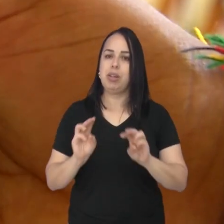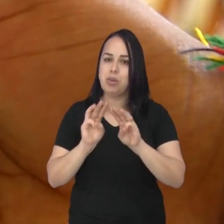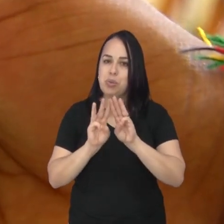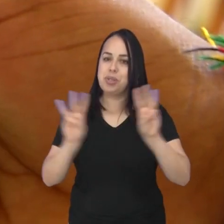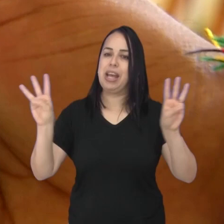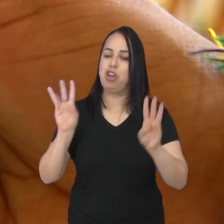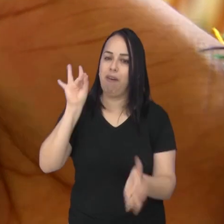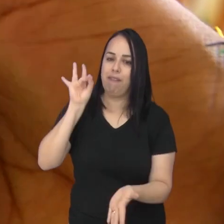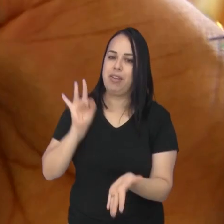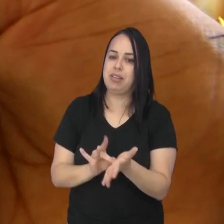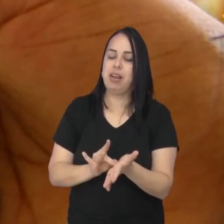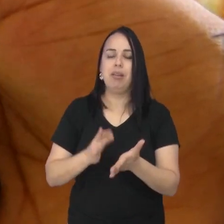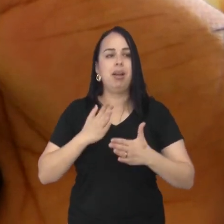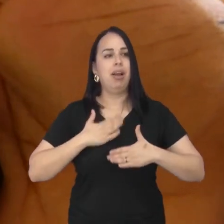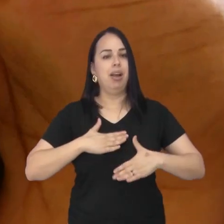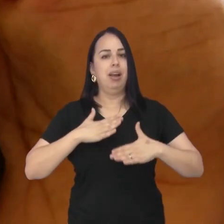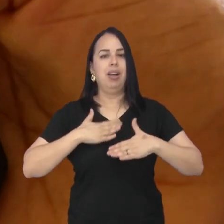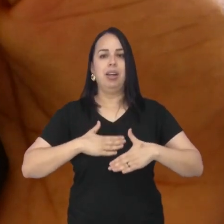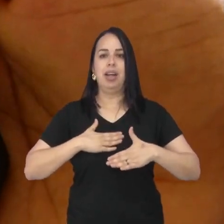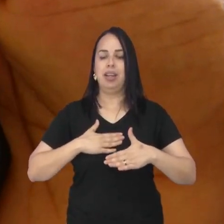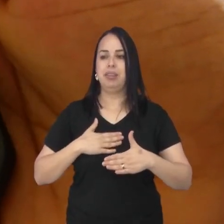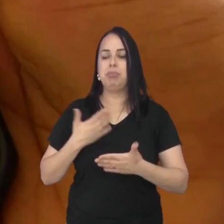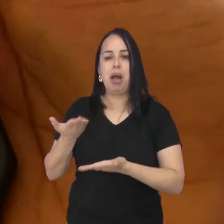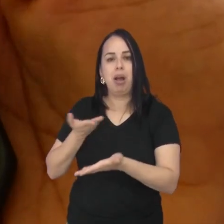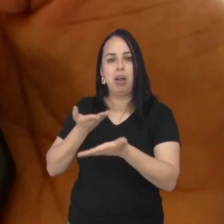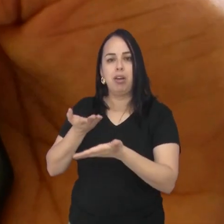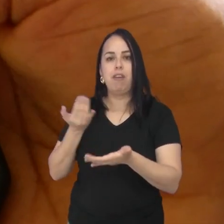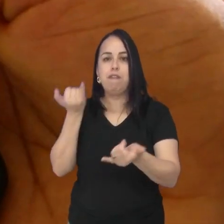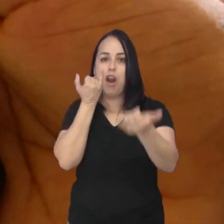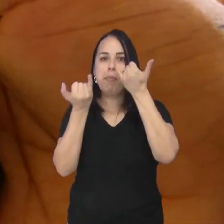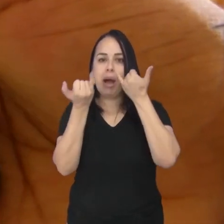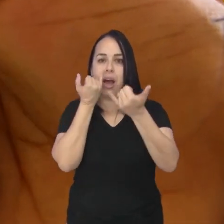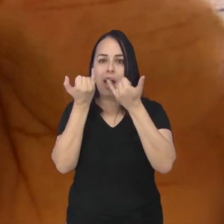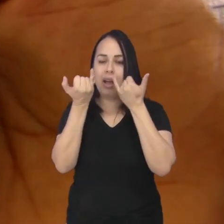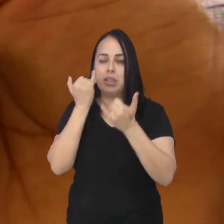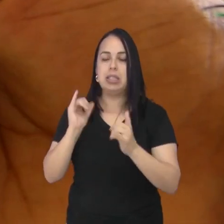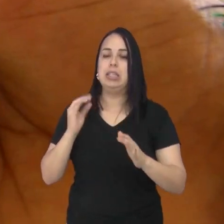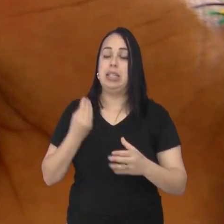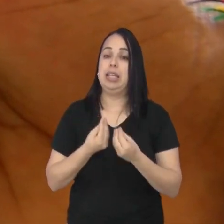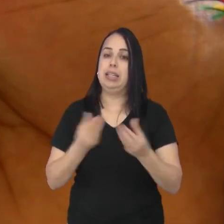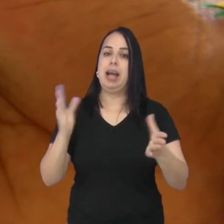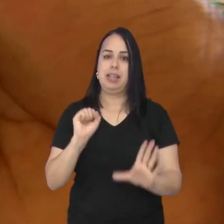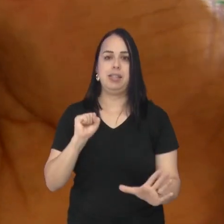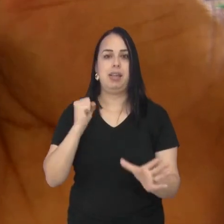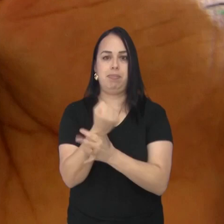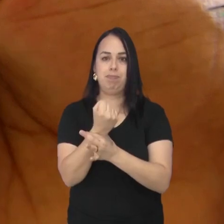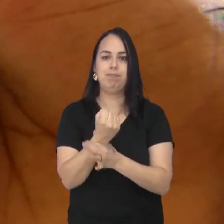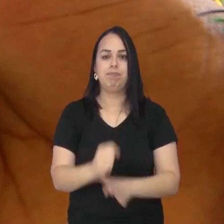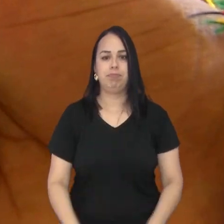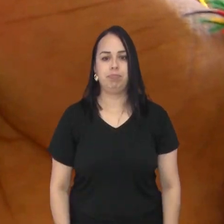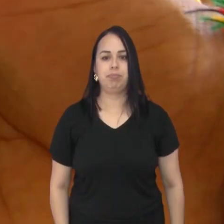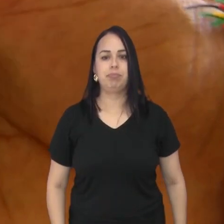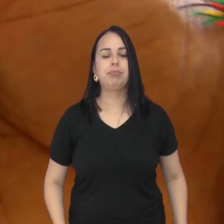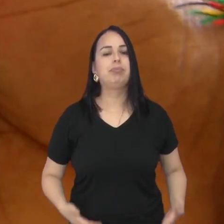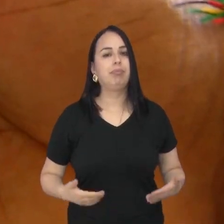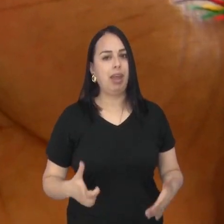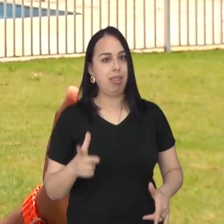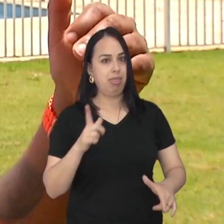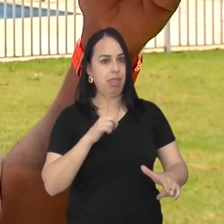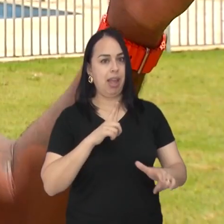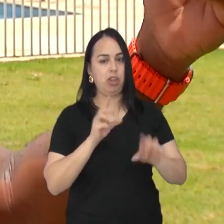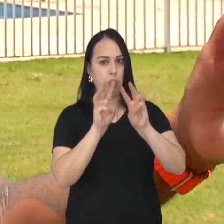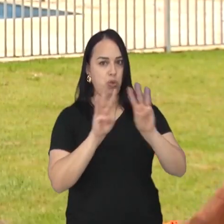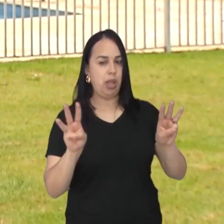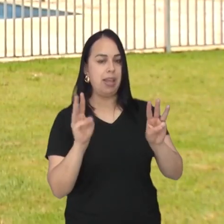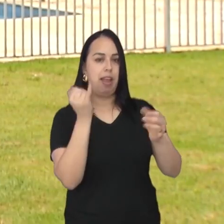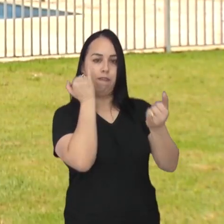oficial para divulgar o espaço. Assim, ele fica mais tranquilo na hora de trocar informações e assegura o mesmo para os interessados.